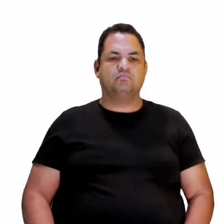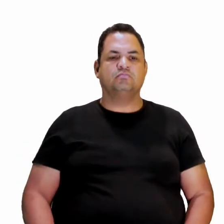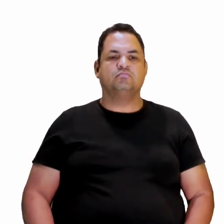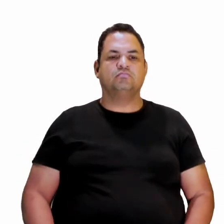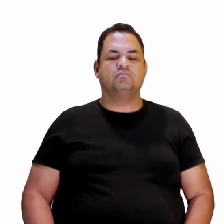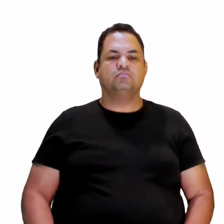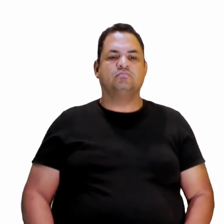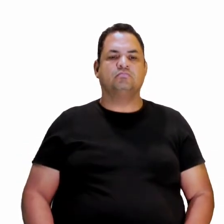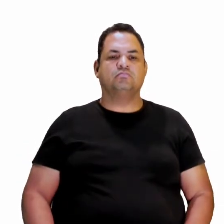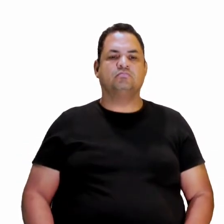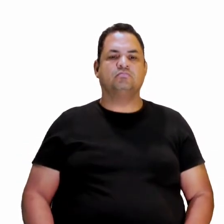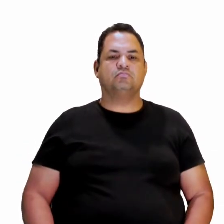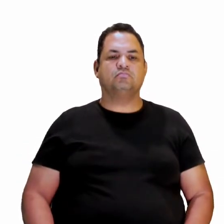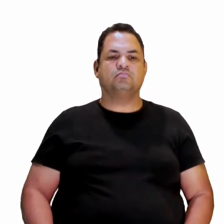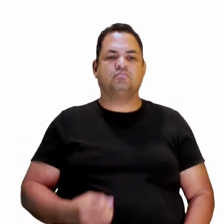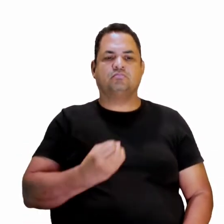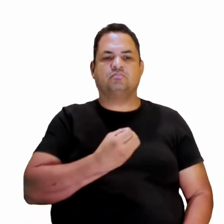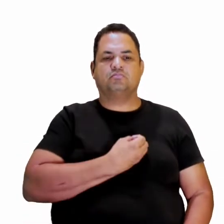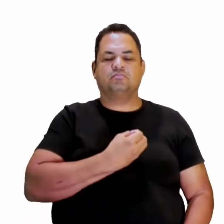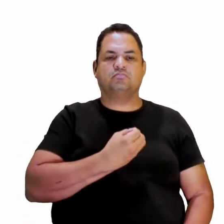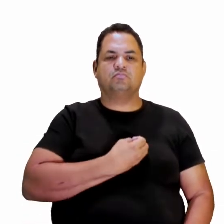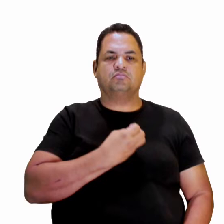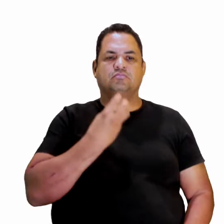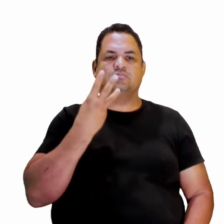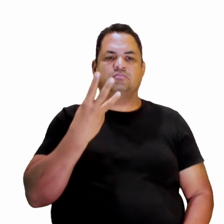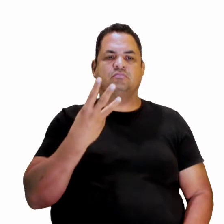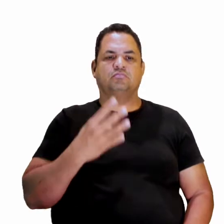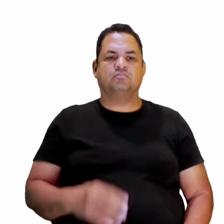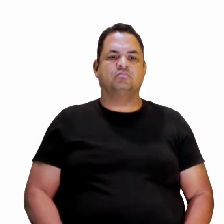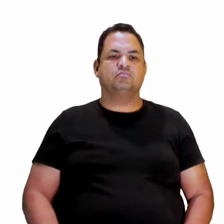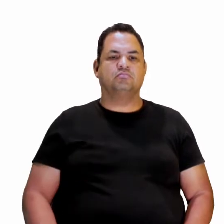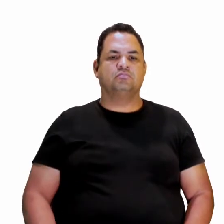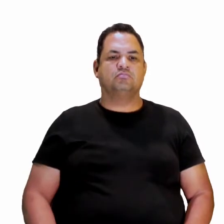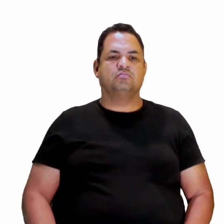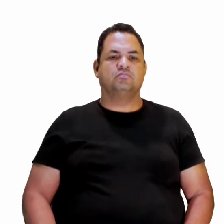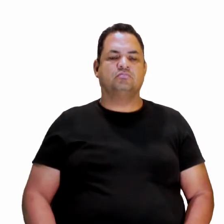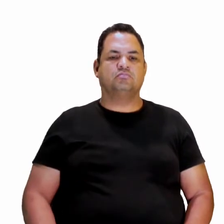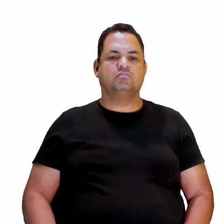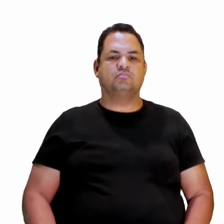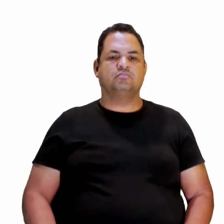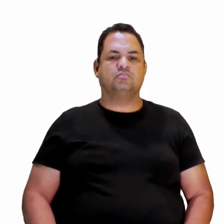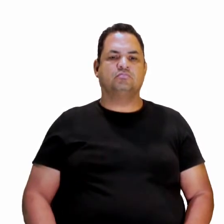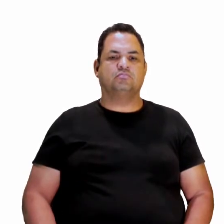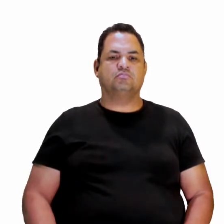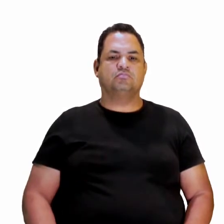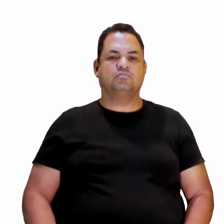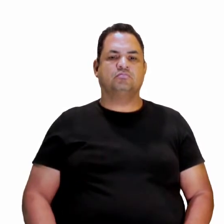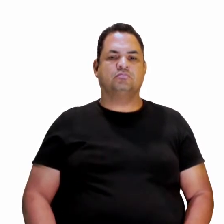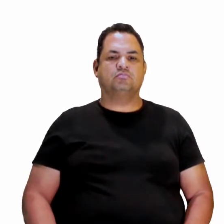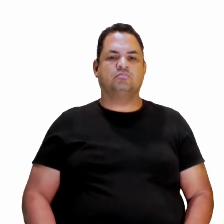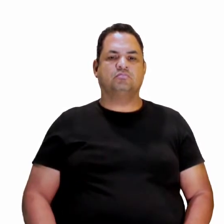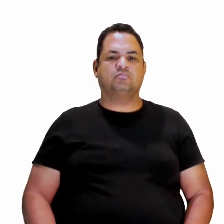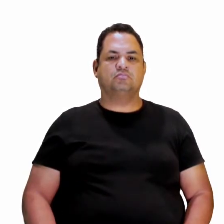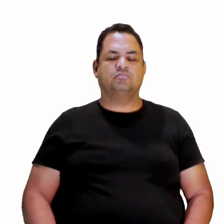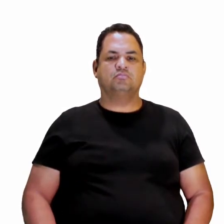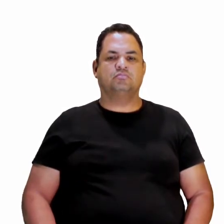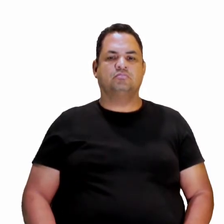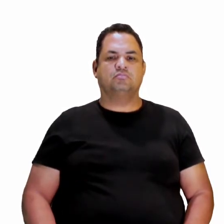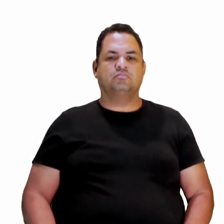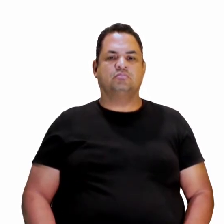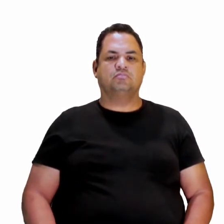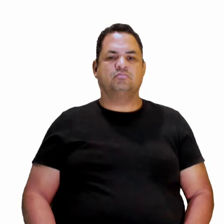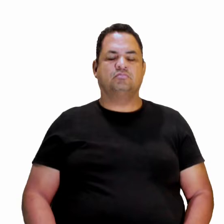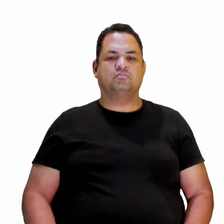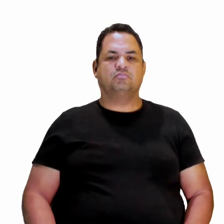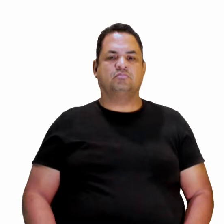aí? Número 3. For the negative, use am, is or